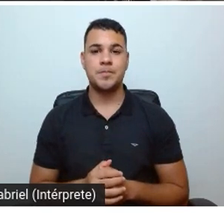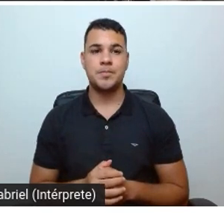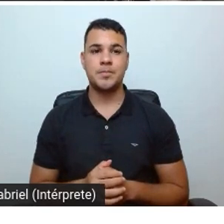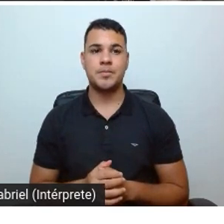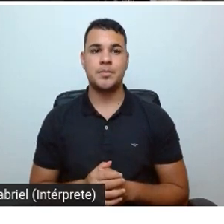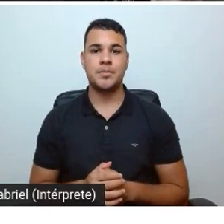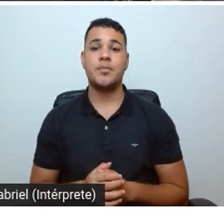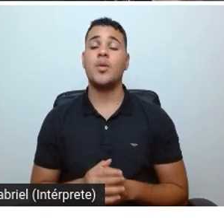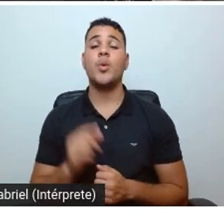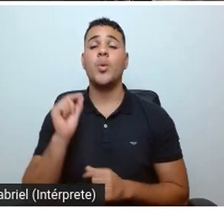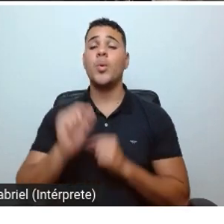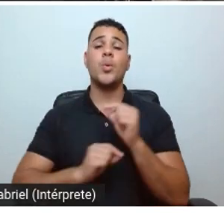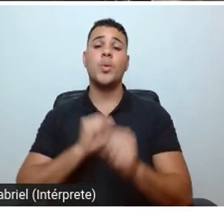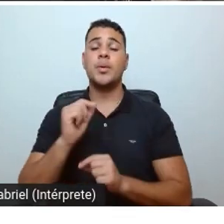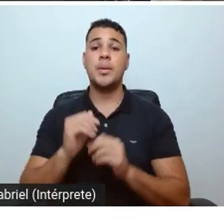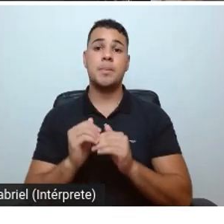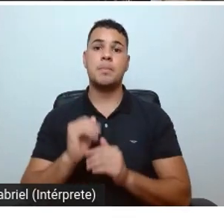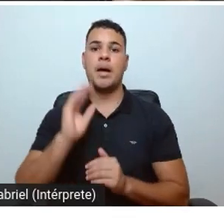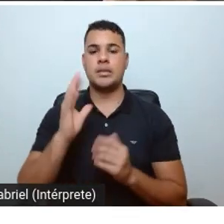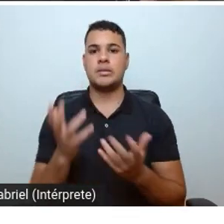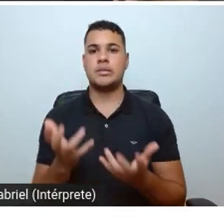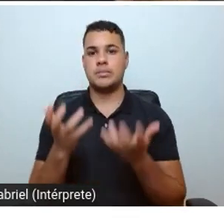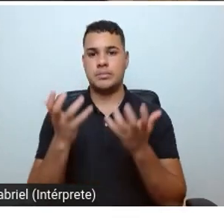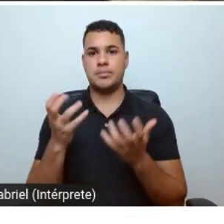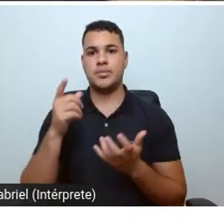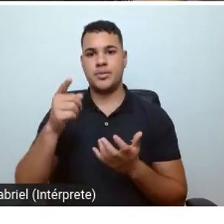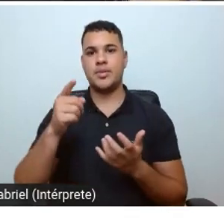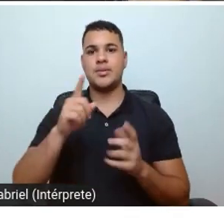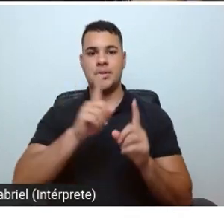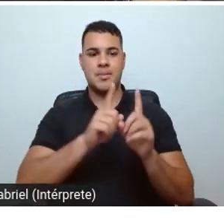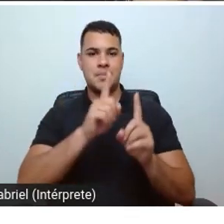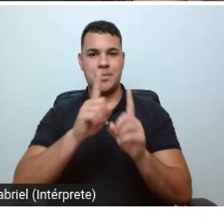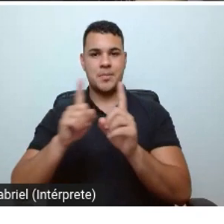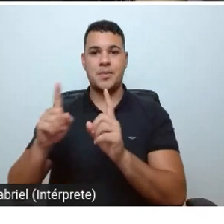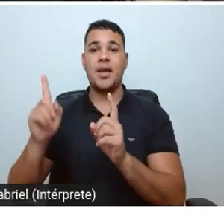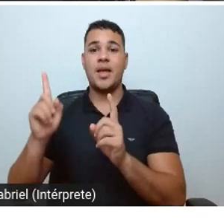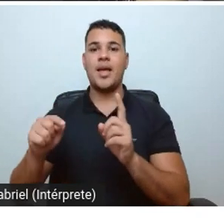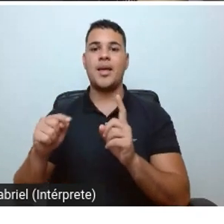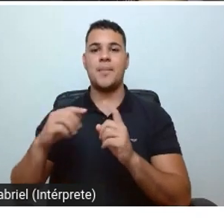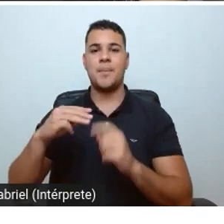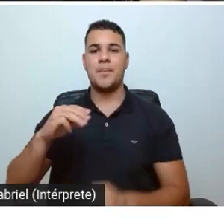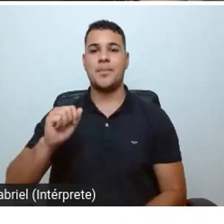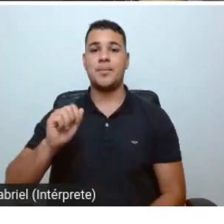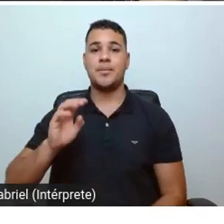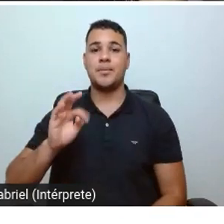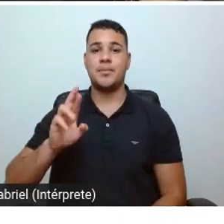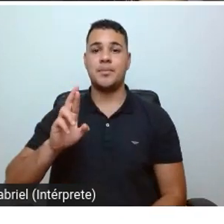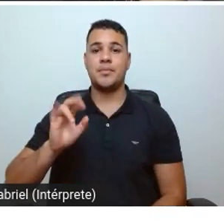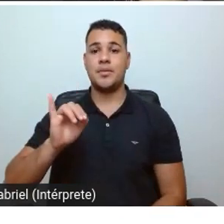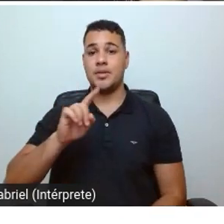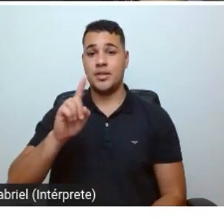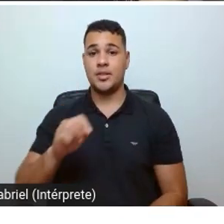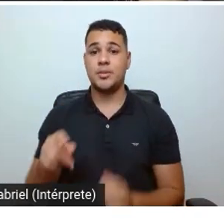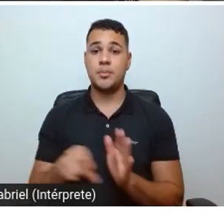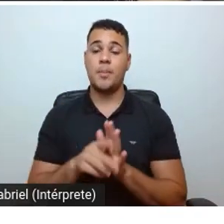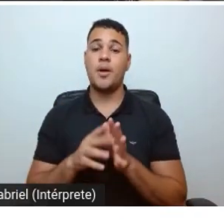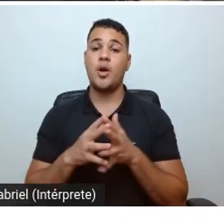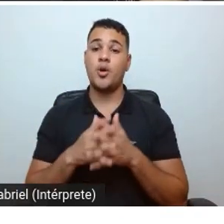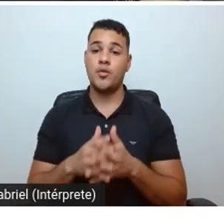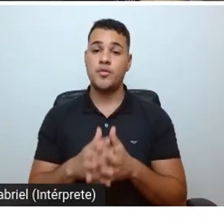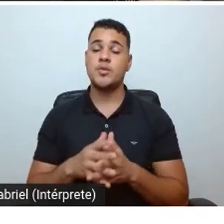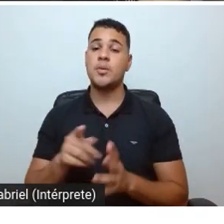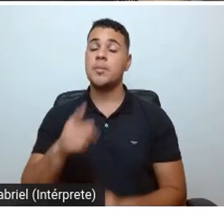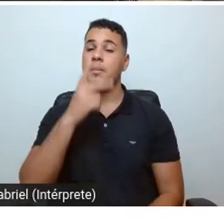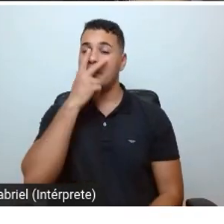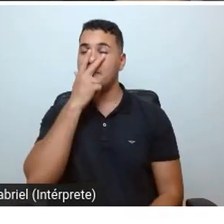nesse gráfico, né? Nessa matriz de confusão, são quando há uma confusão